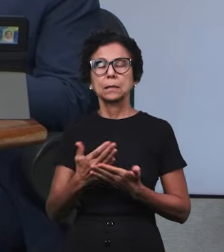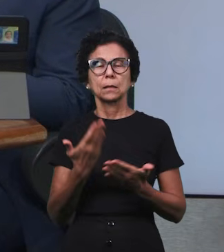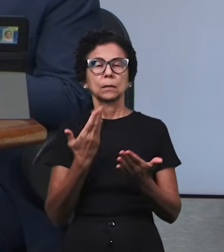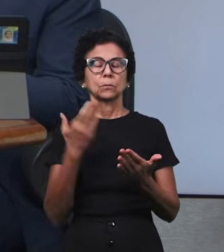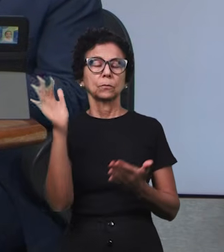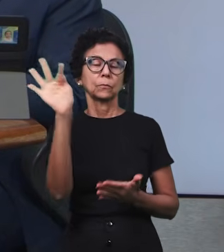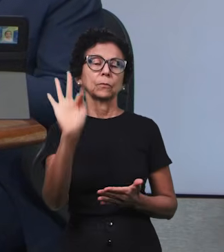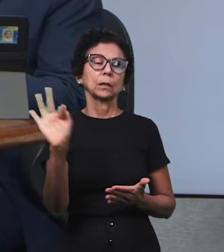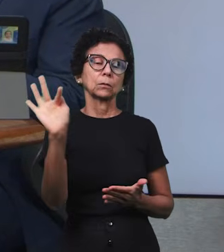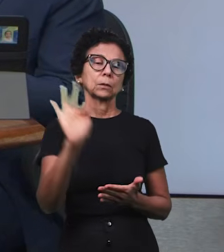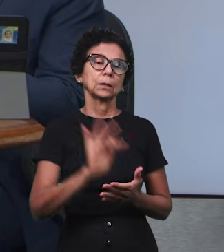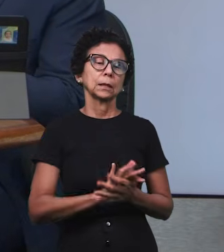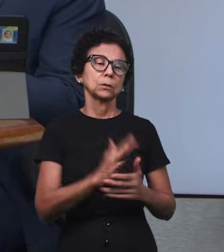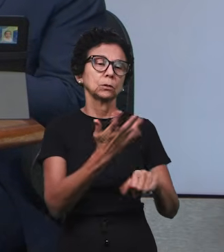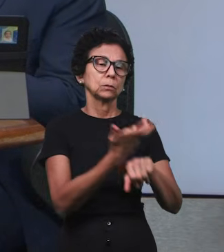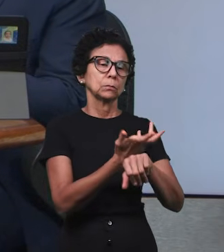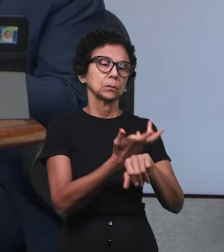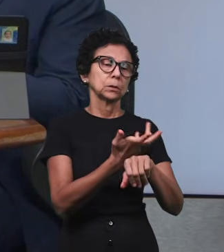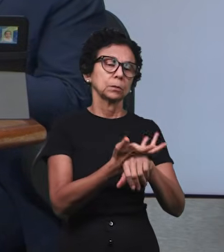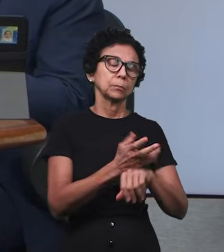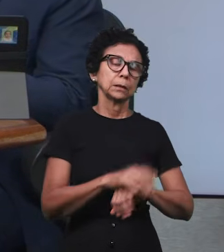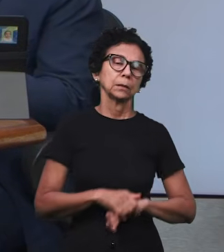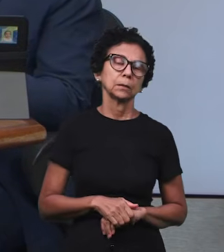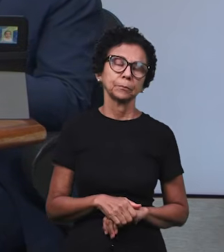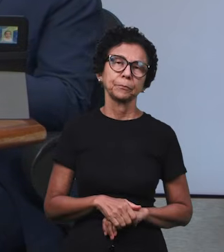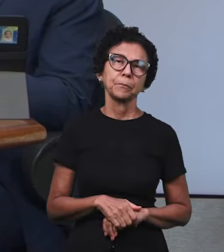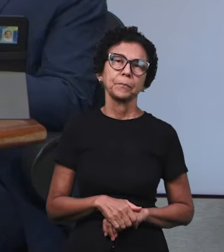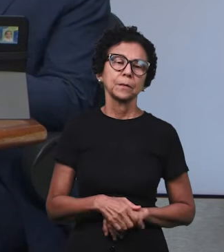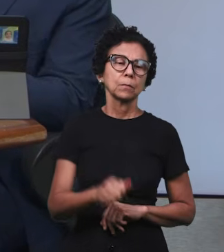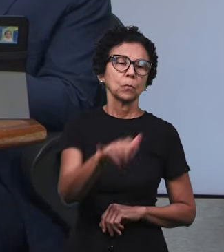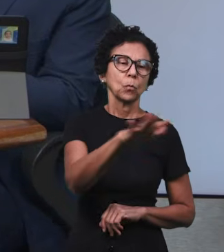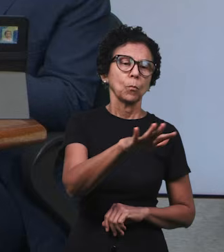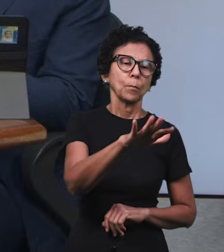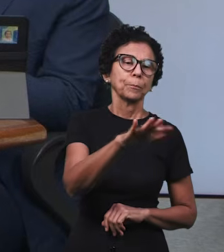uma matéria que a gente ia para um campo de estágio, para a unidade de saúde.